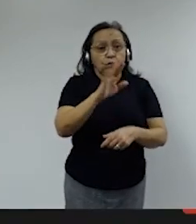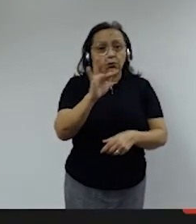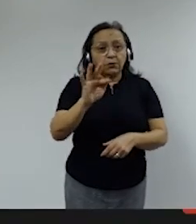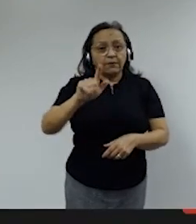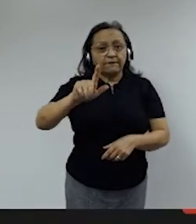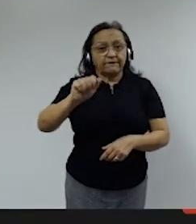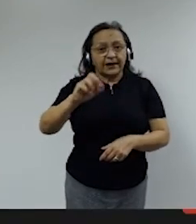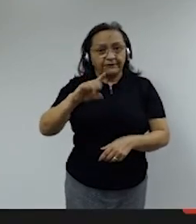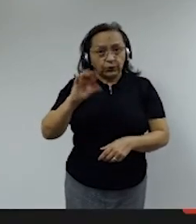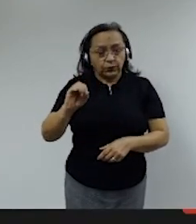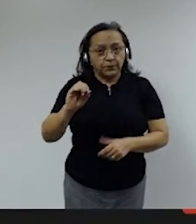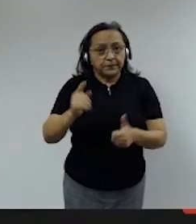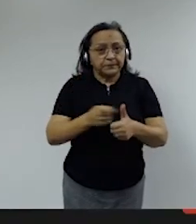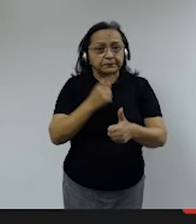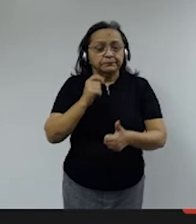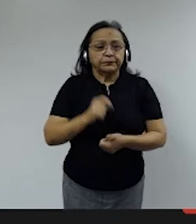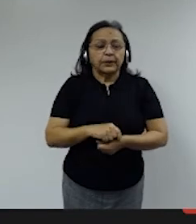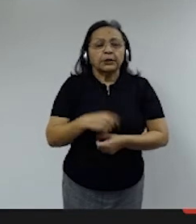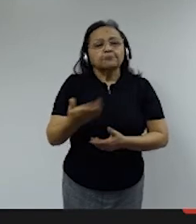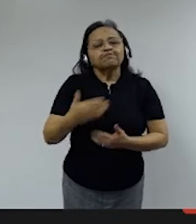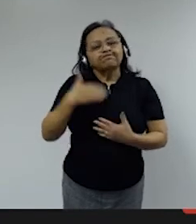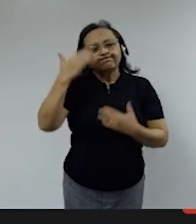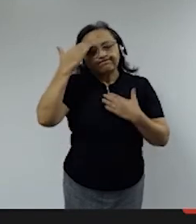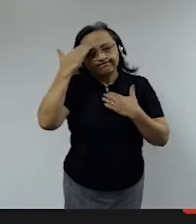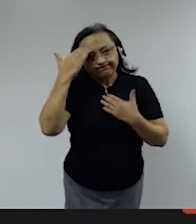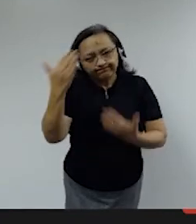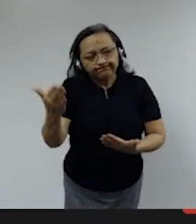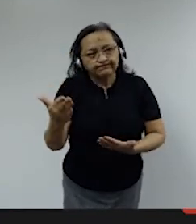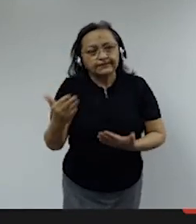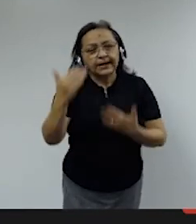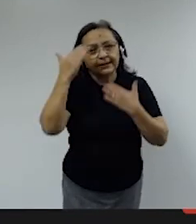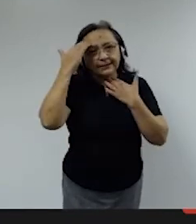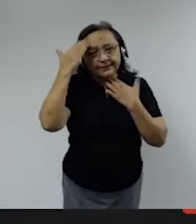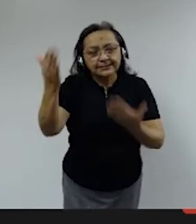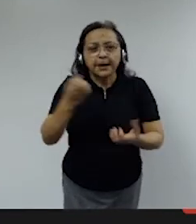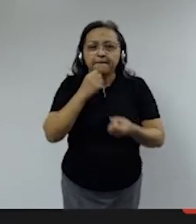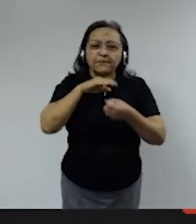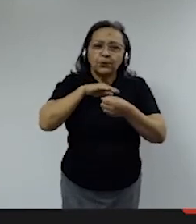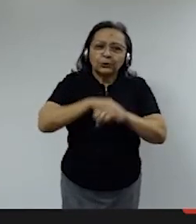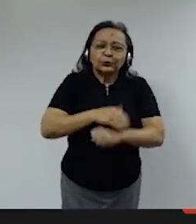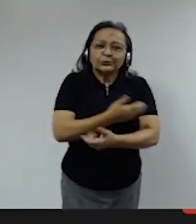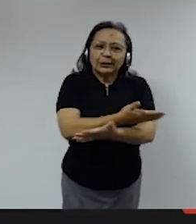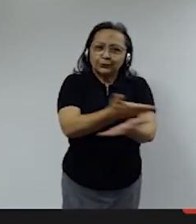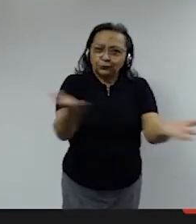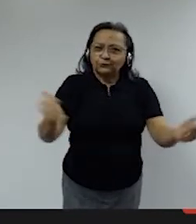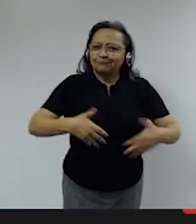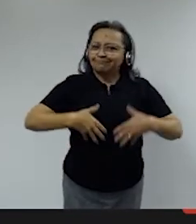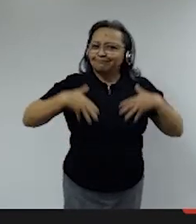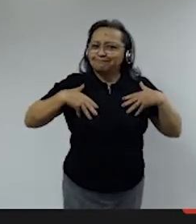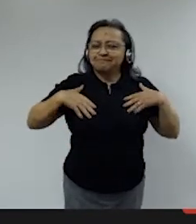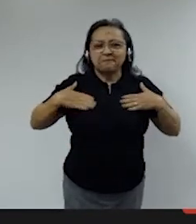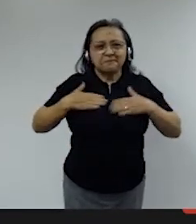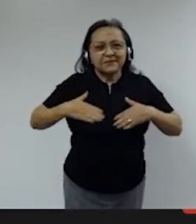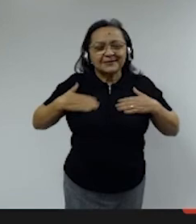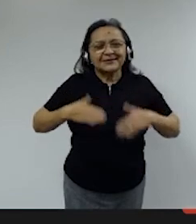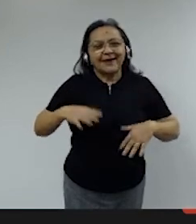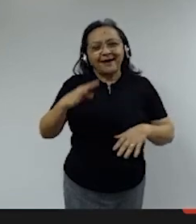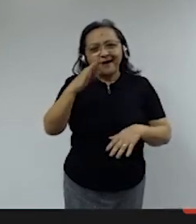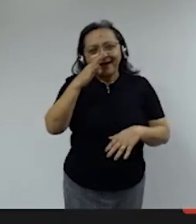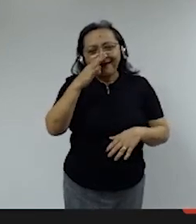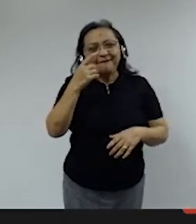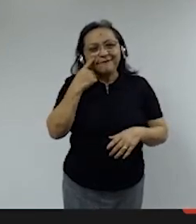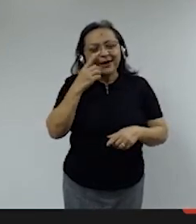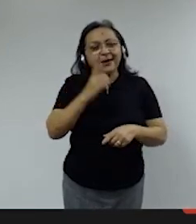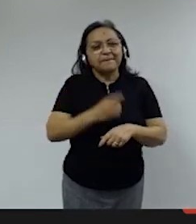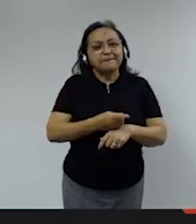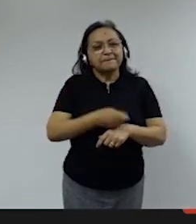vamos. Bom, queria agradecer, dar boa noite a todos. Foi uma honra e um prazer ouvir o doutor Luciano, a doutora Silvia, foi